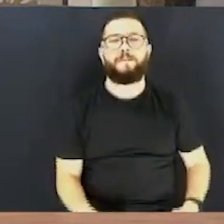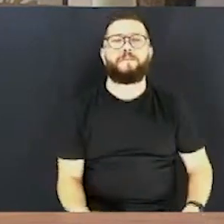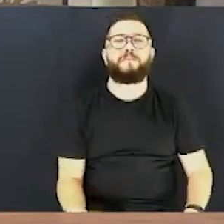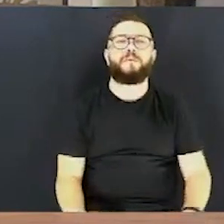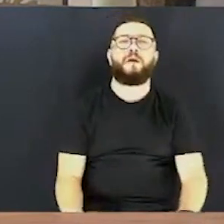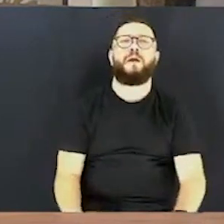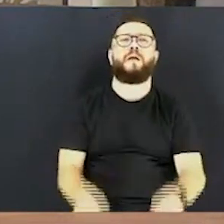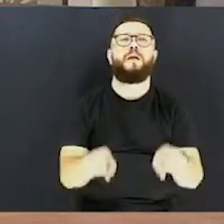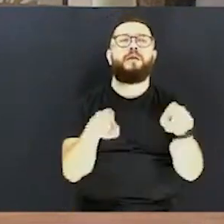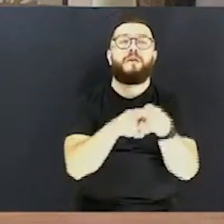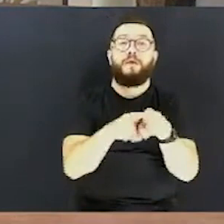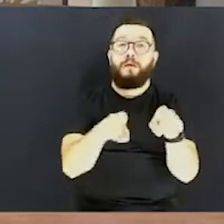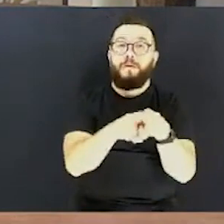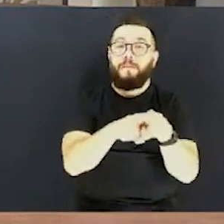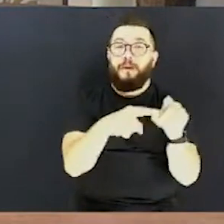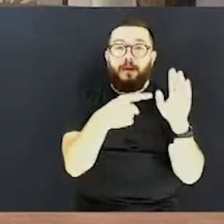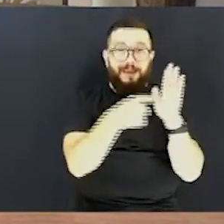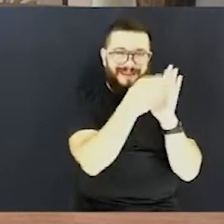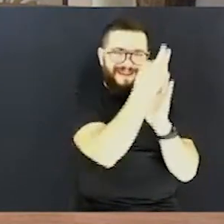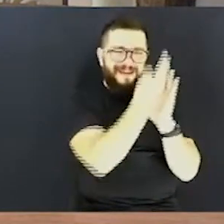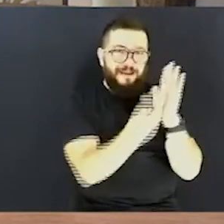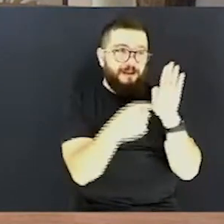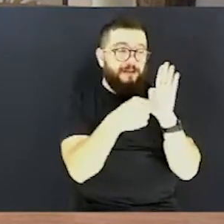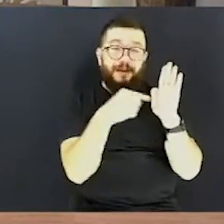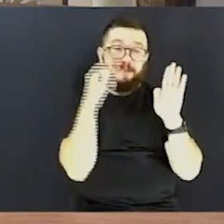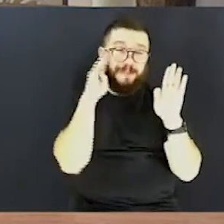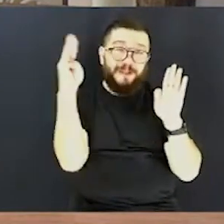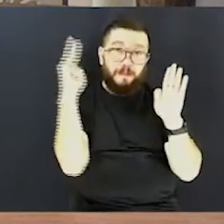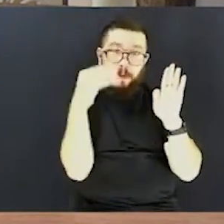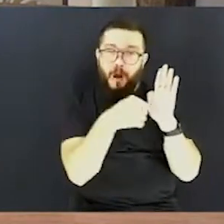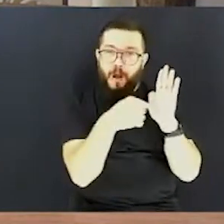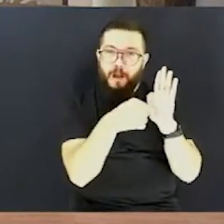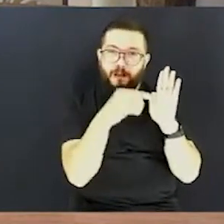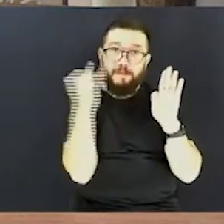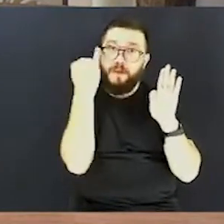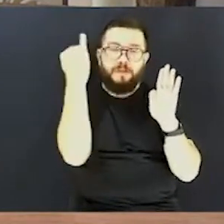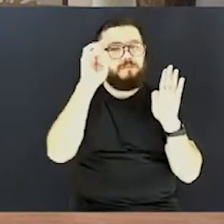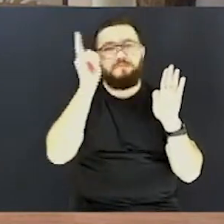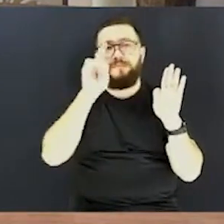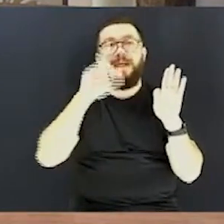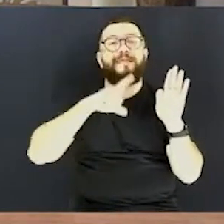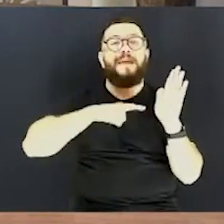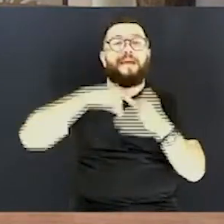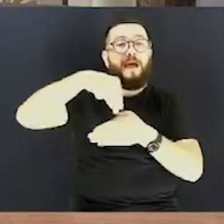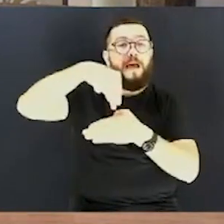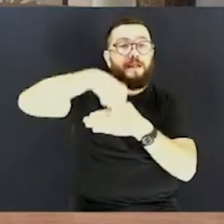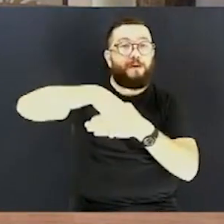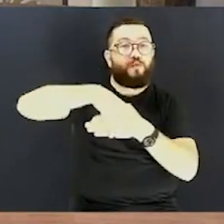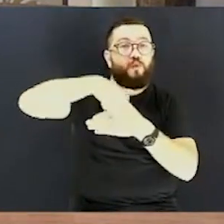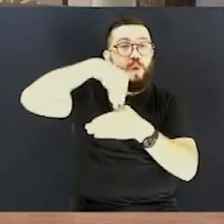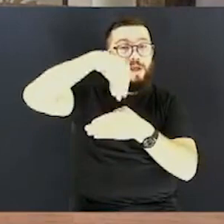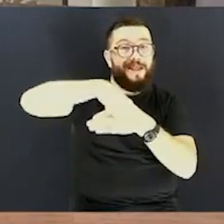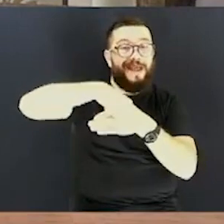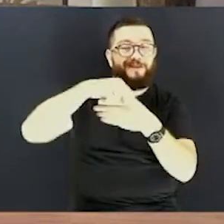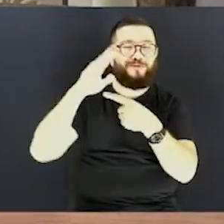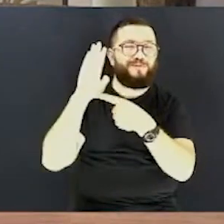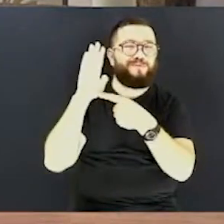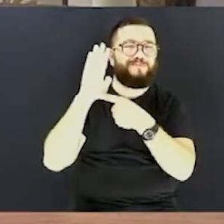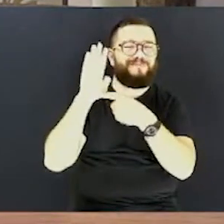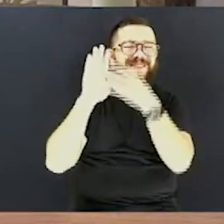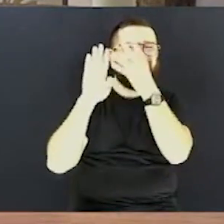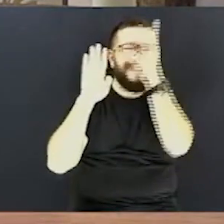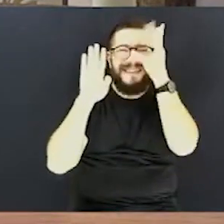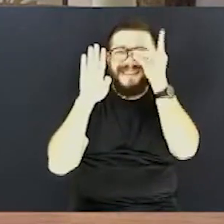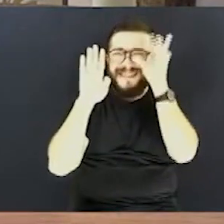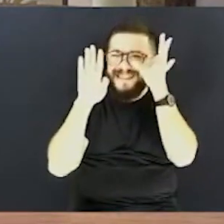do que o texto em si do projeto é o anexo. Né? O anexo que acompanha o projeto e que